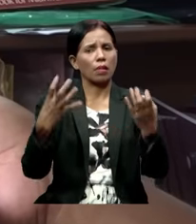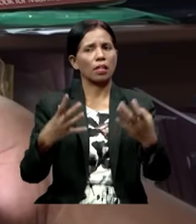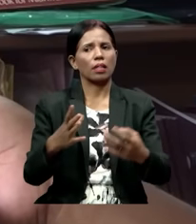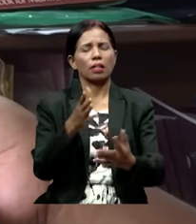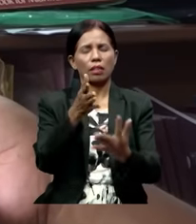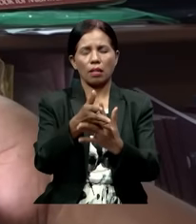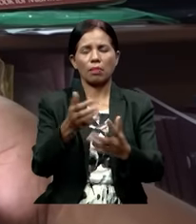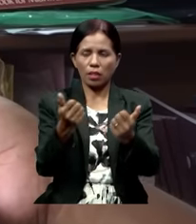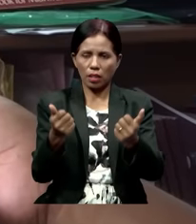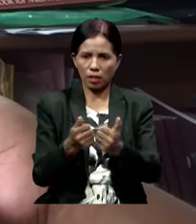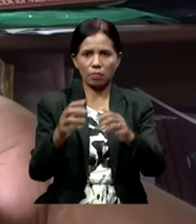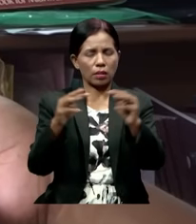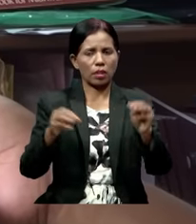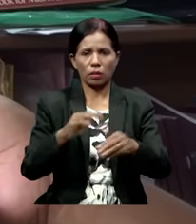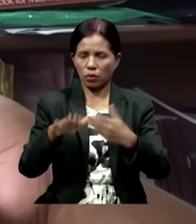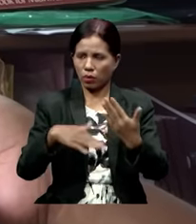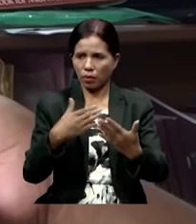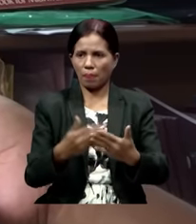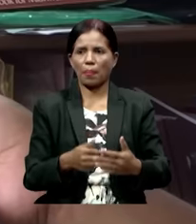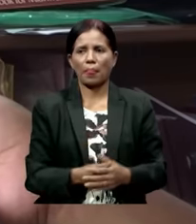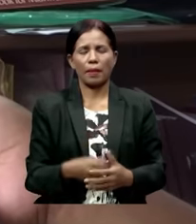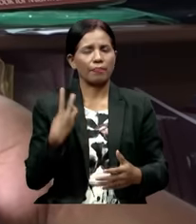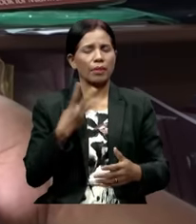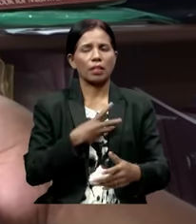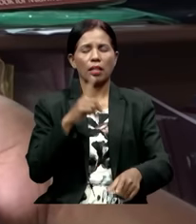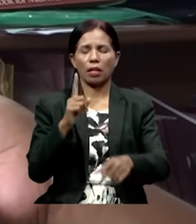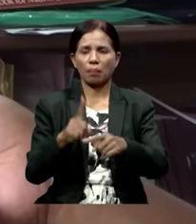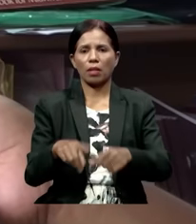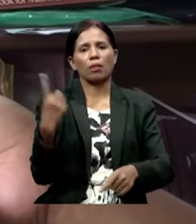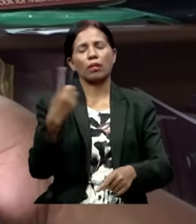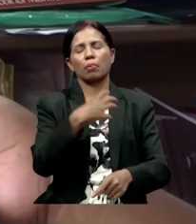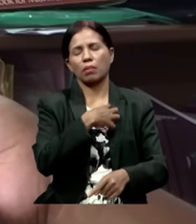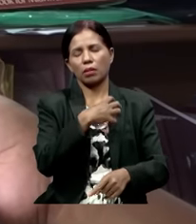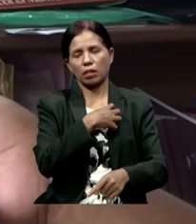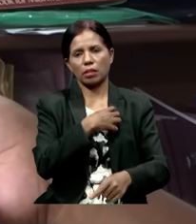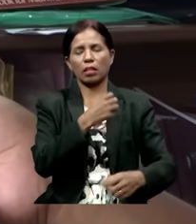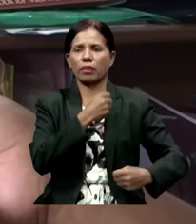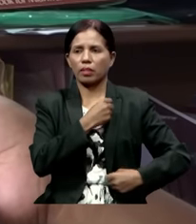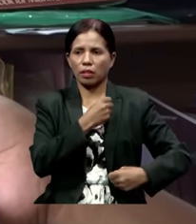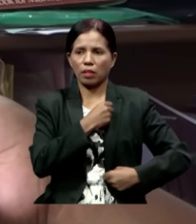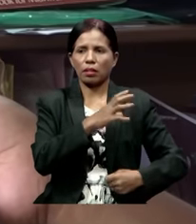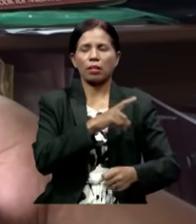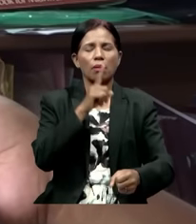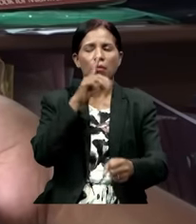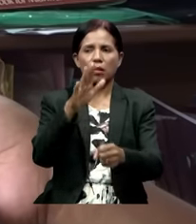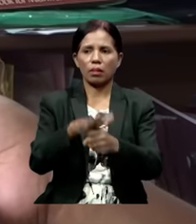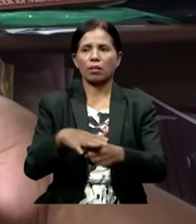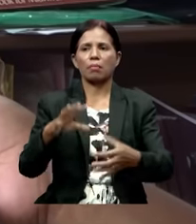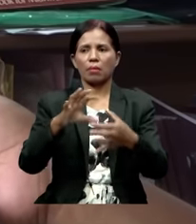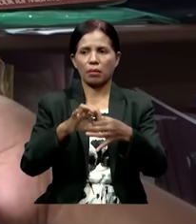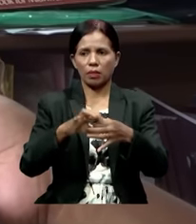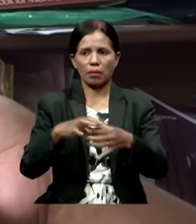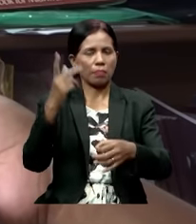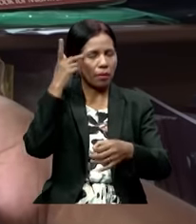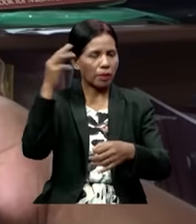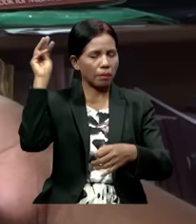arte marciais não é arte rituais. Agora, é claro, o brigadeiro de PNTL, FDTL, mas tem forma, identifica juramento. Bem, membro será em vez que ele é